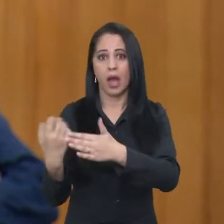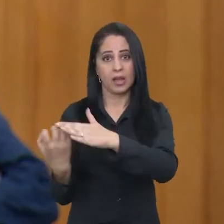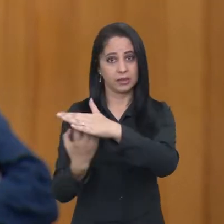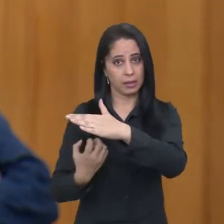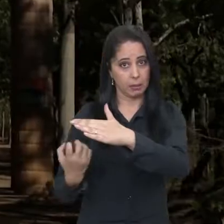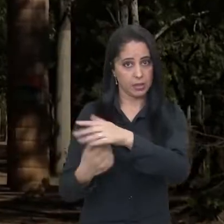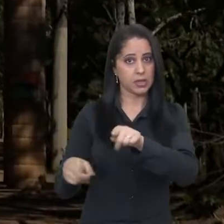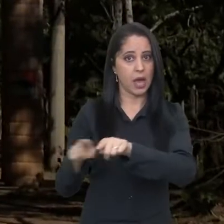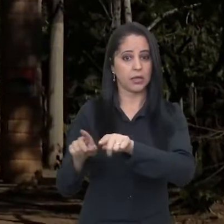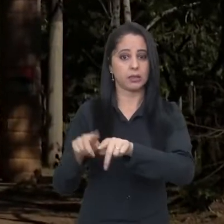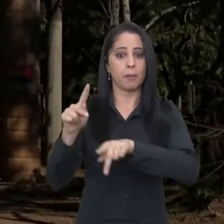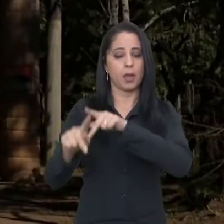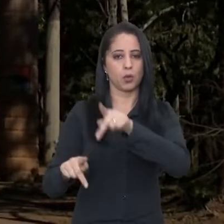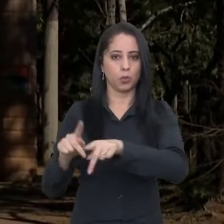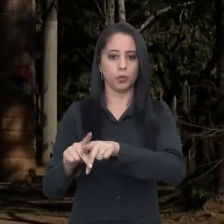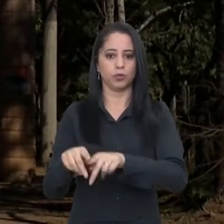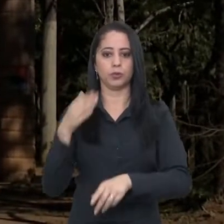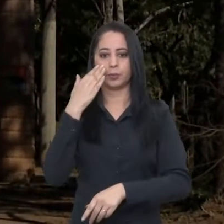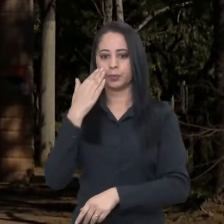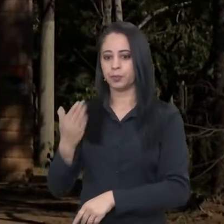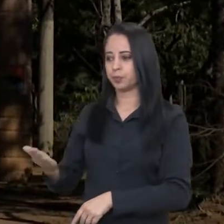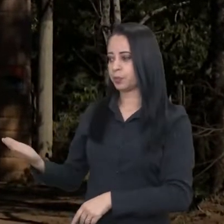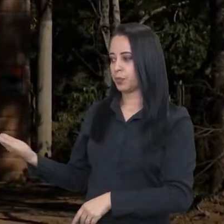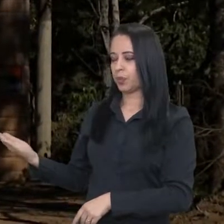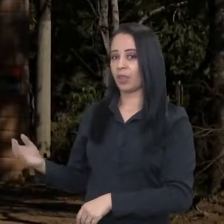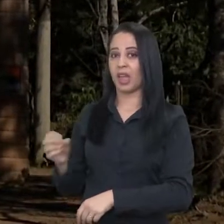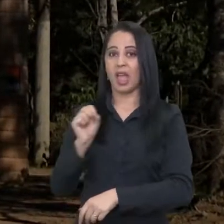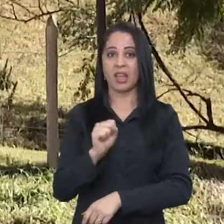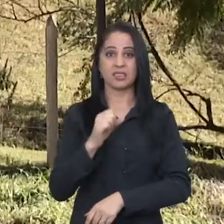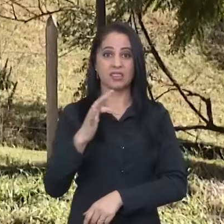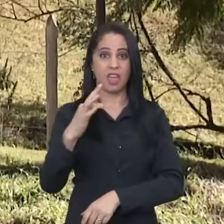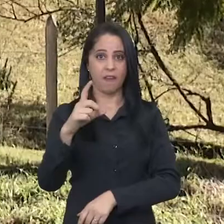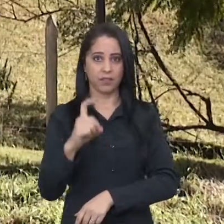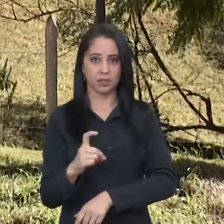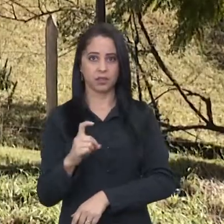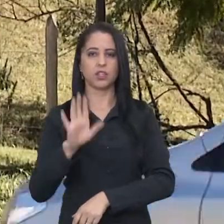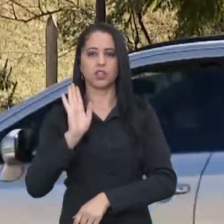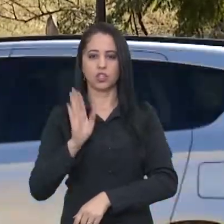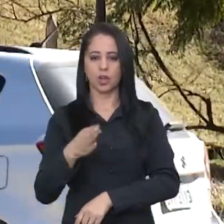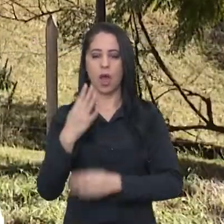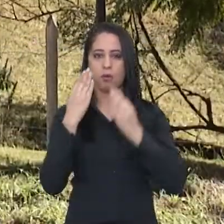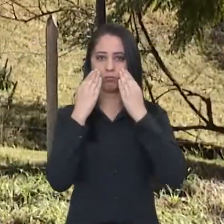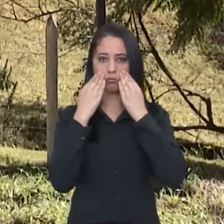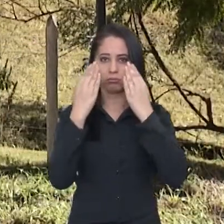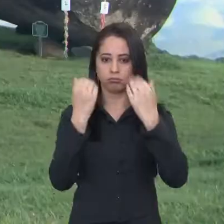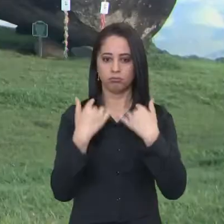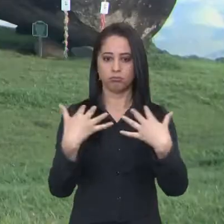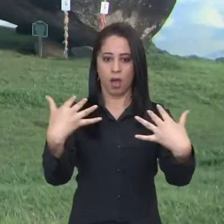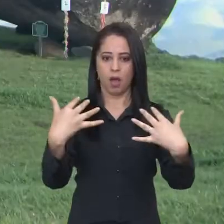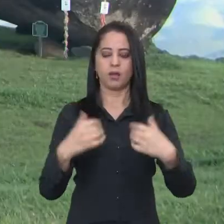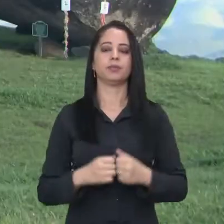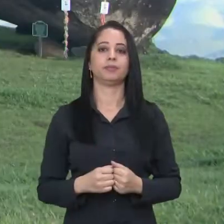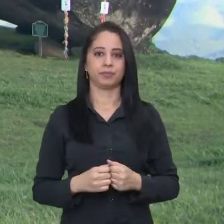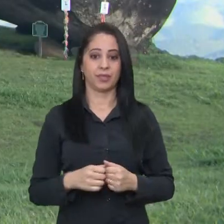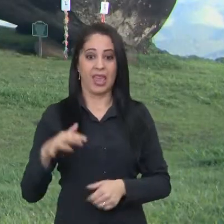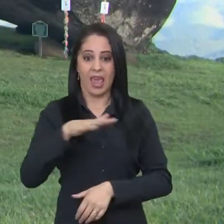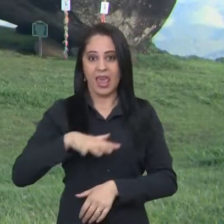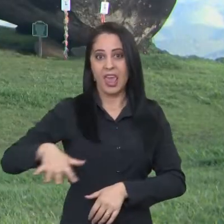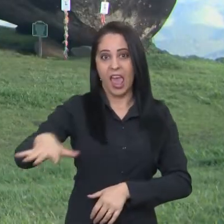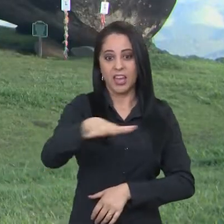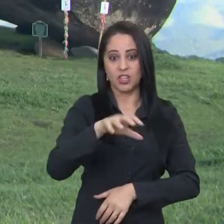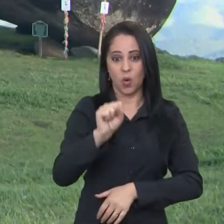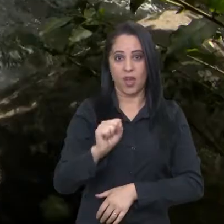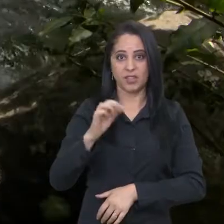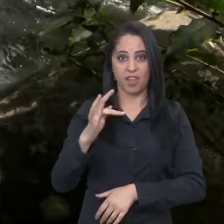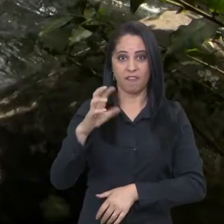empresários do ramo. O distrito de São Francisco Xavier foi um dos locais que sediou uma dessas audiências. E a região é uma aposta